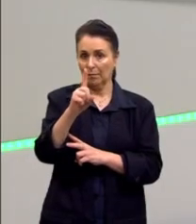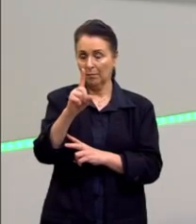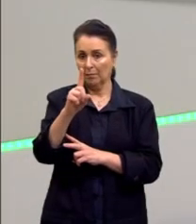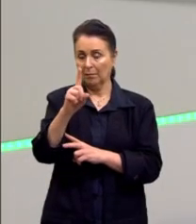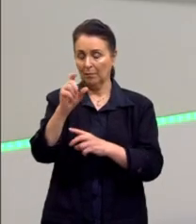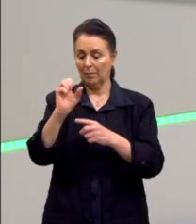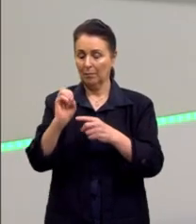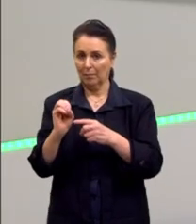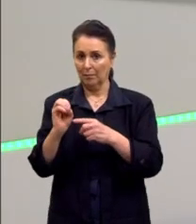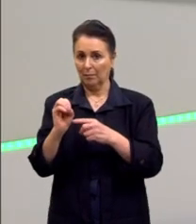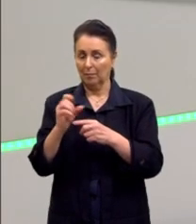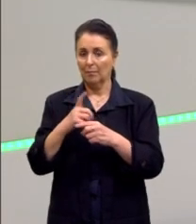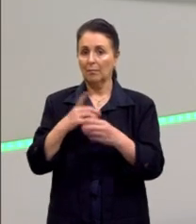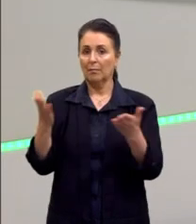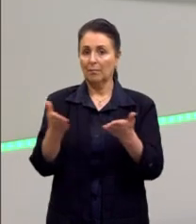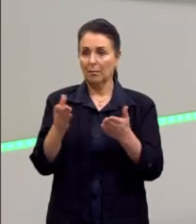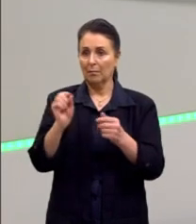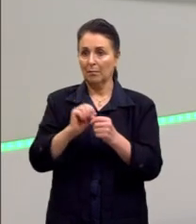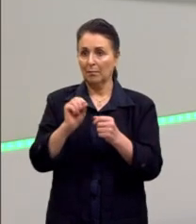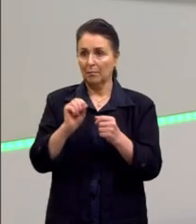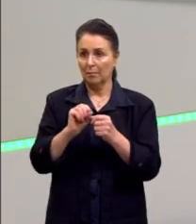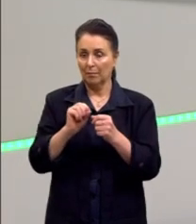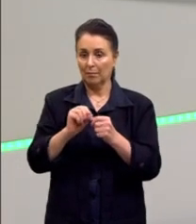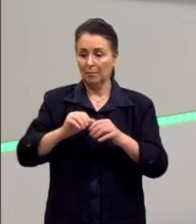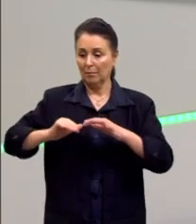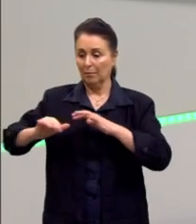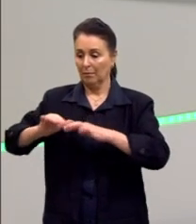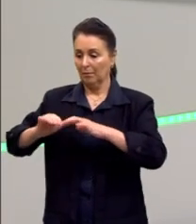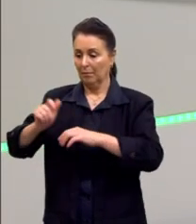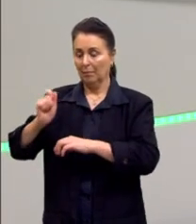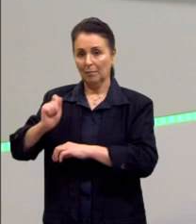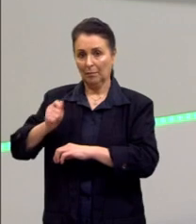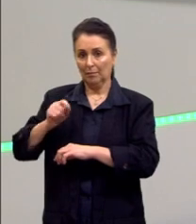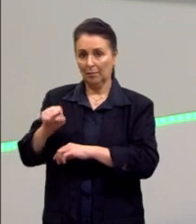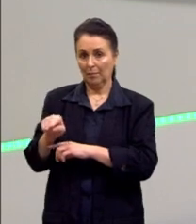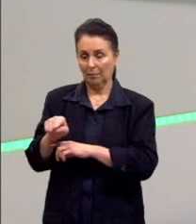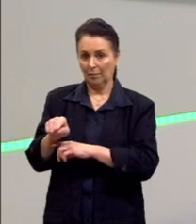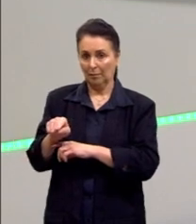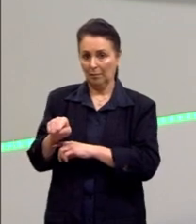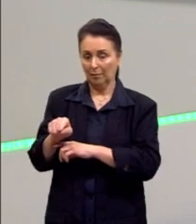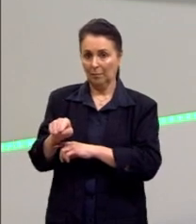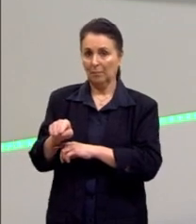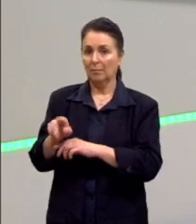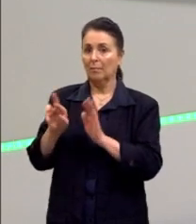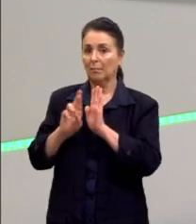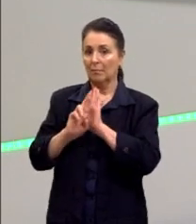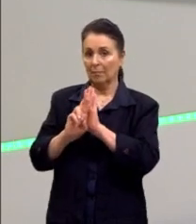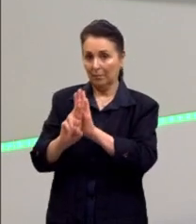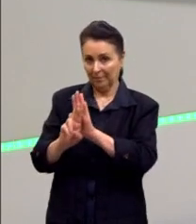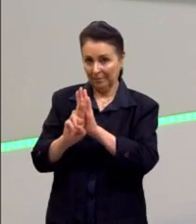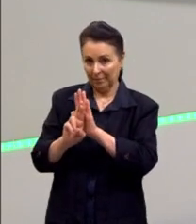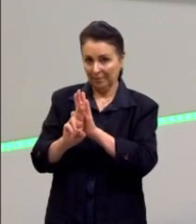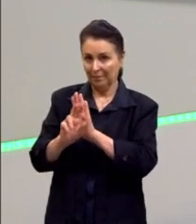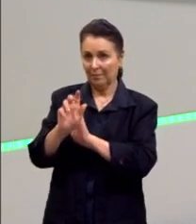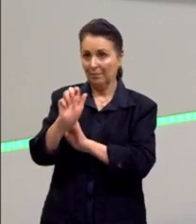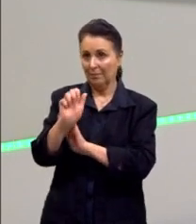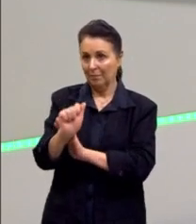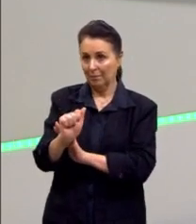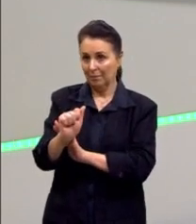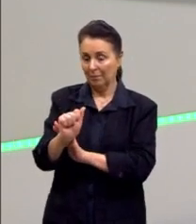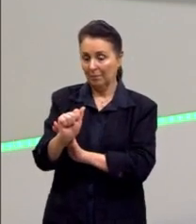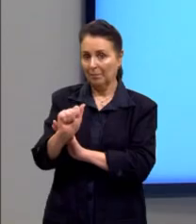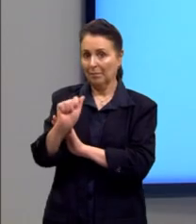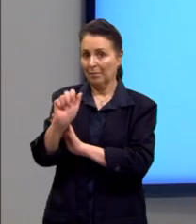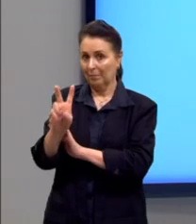logaritmo o mesmo nós vamos fazer para o terremoto da Argentina mas aqui nós vamos representar o ar Então